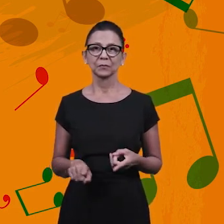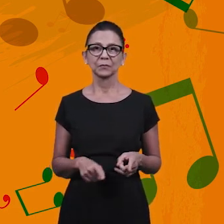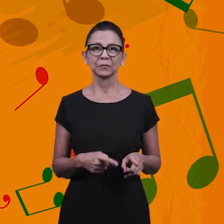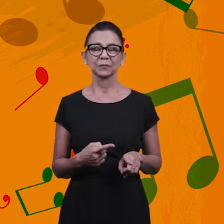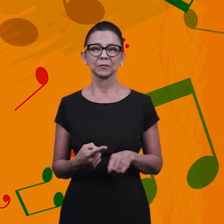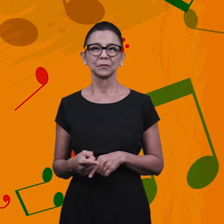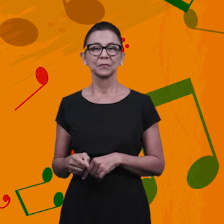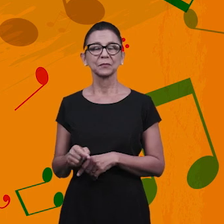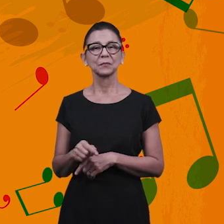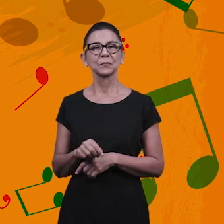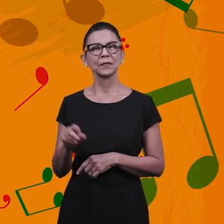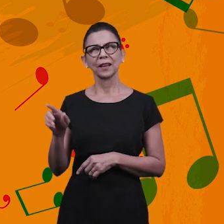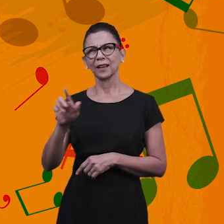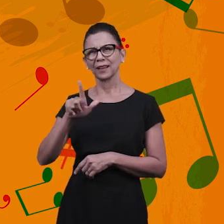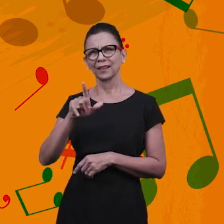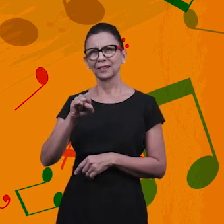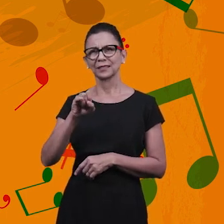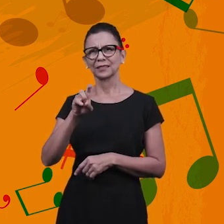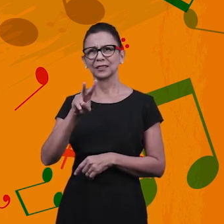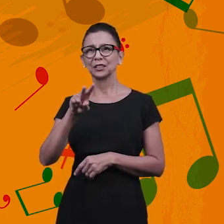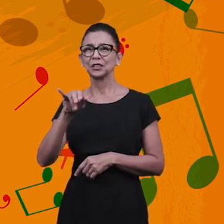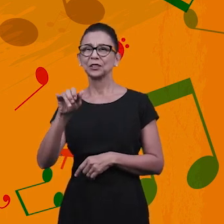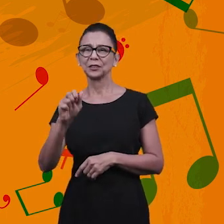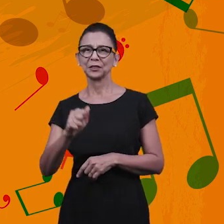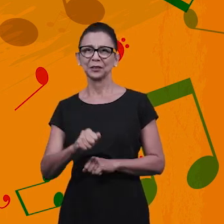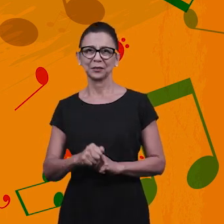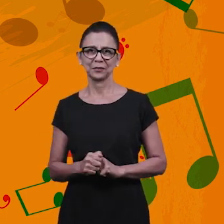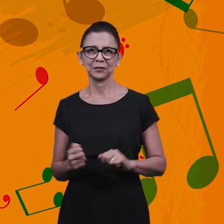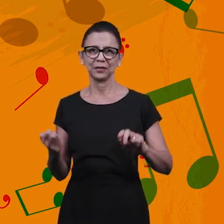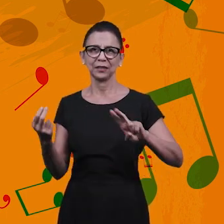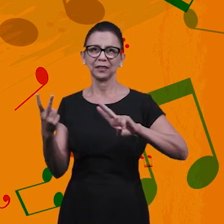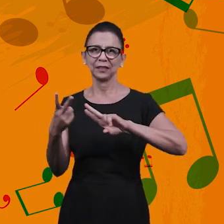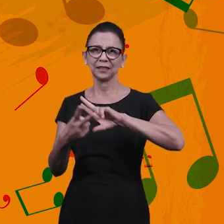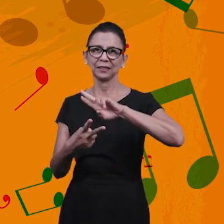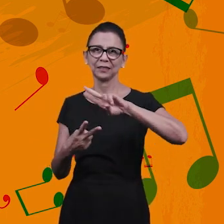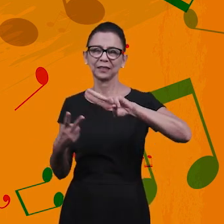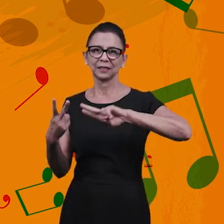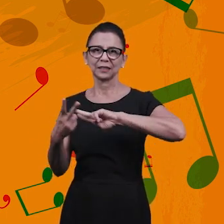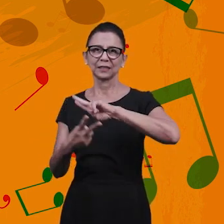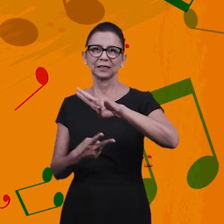Lívia tem Livia, a 10 ans, de Viana, Espírito Santo.